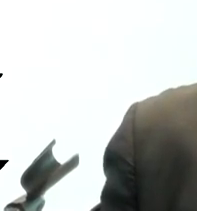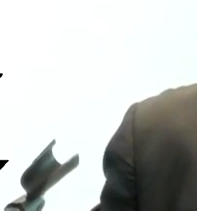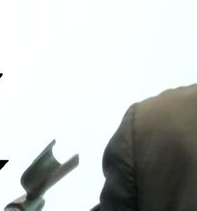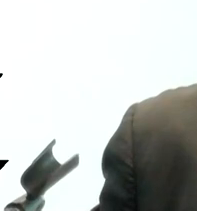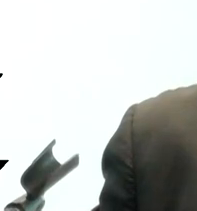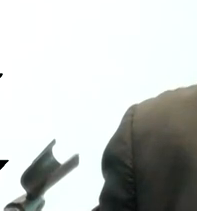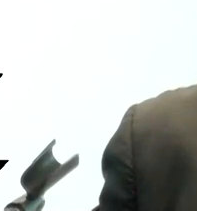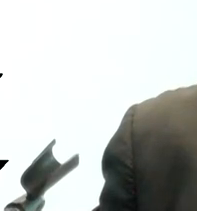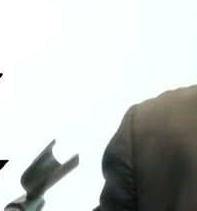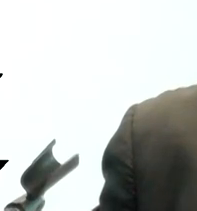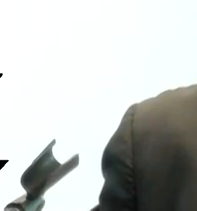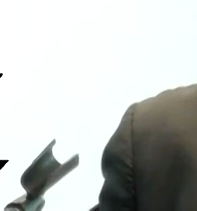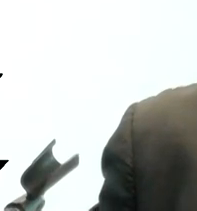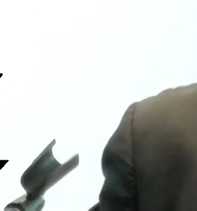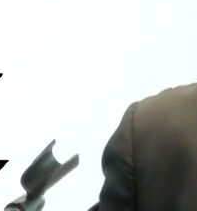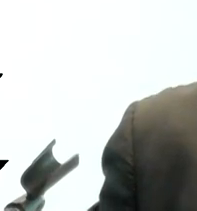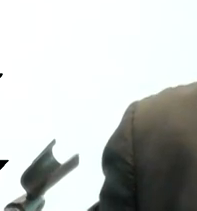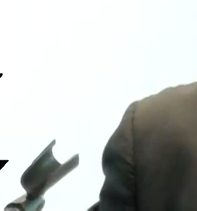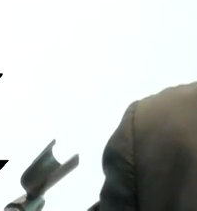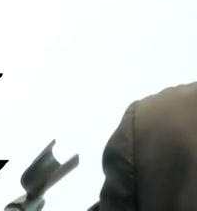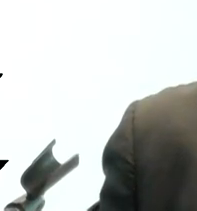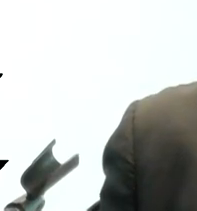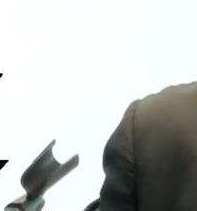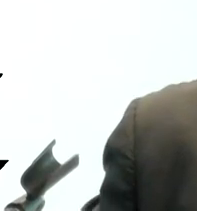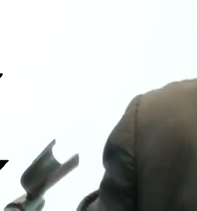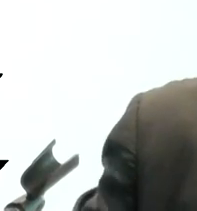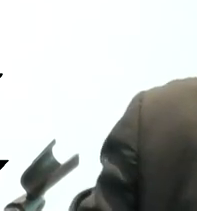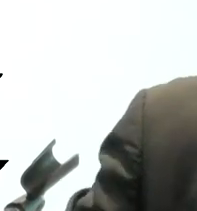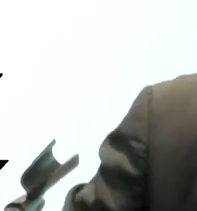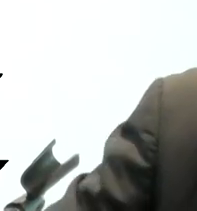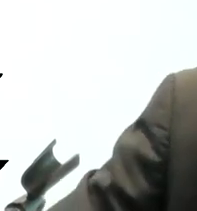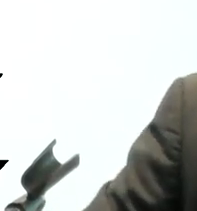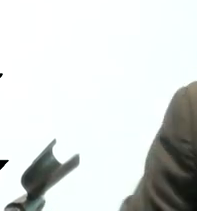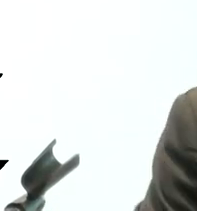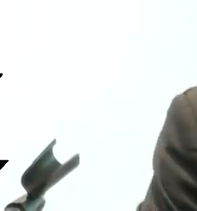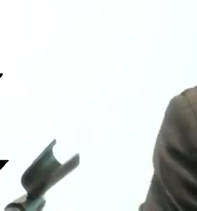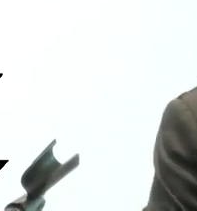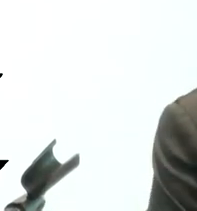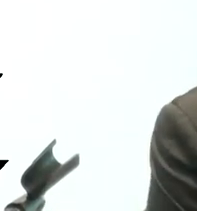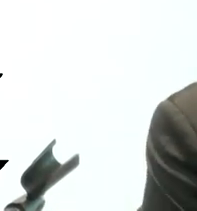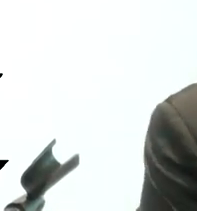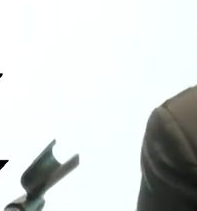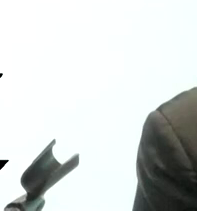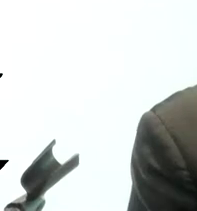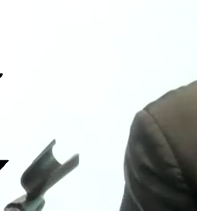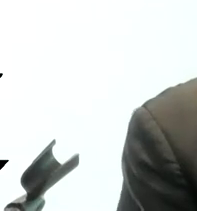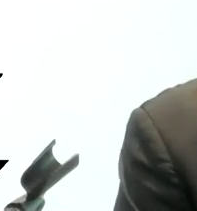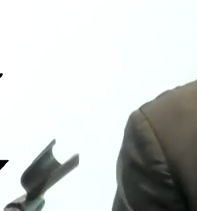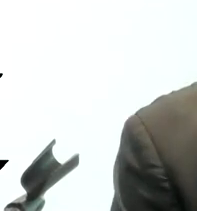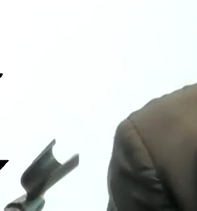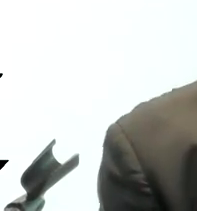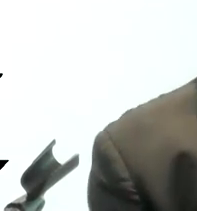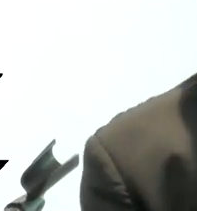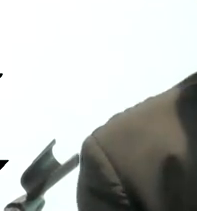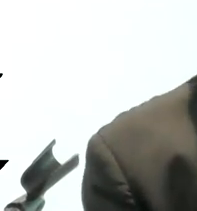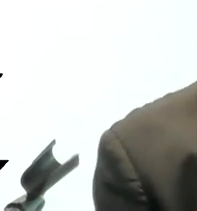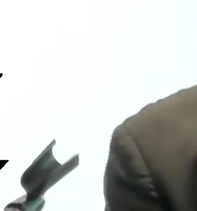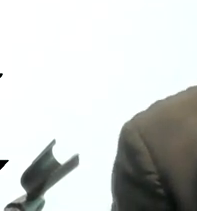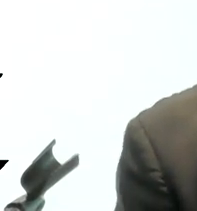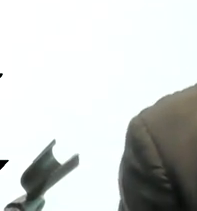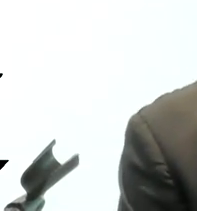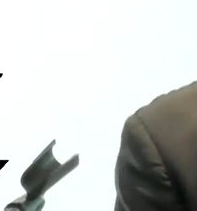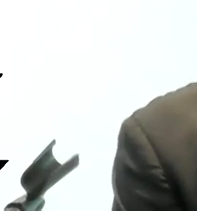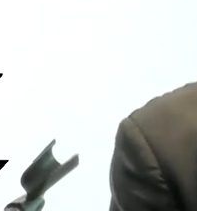yorubá tem aqui a Dolores mas sinta-se acolhidos e sintam acolhidos e